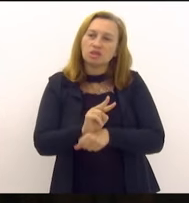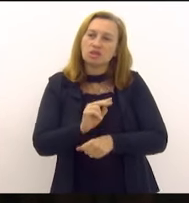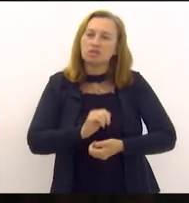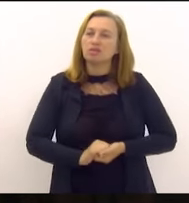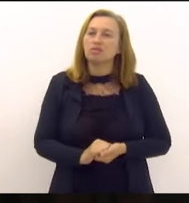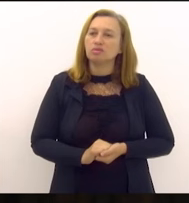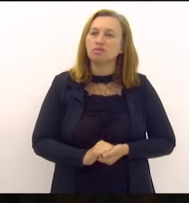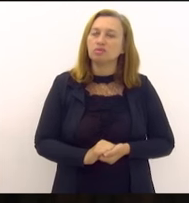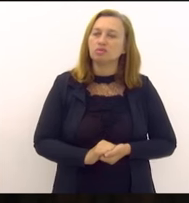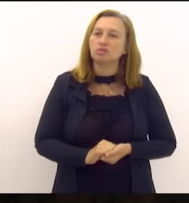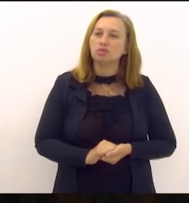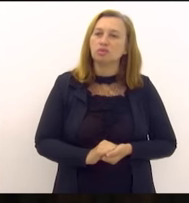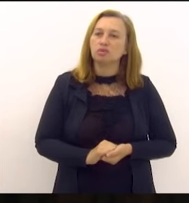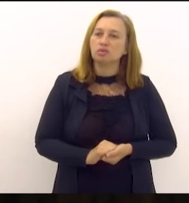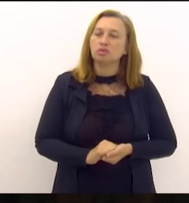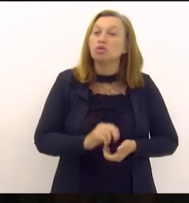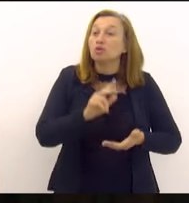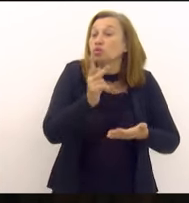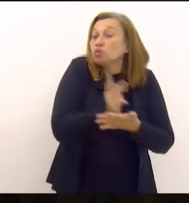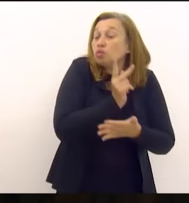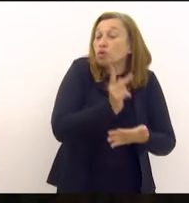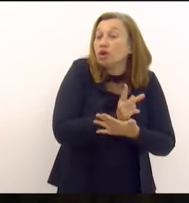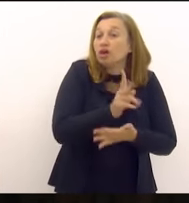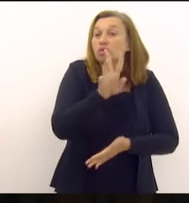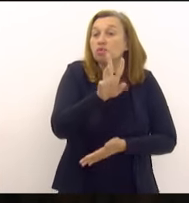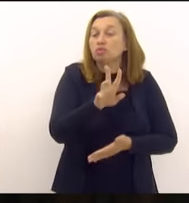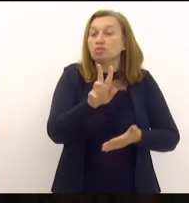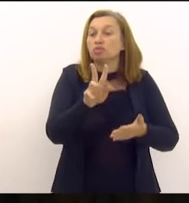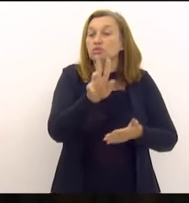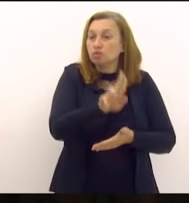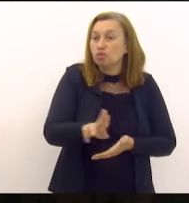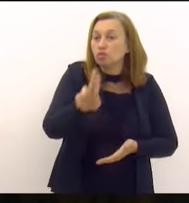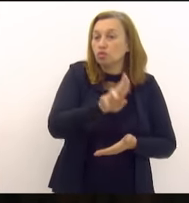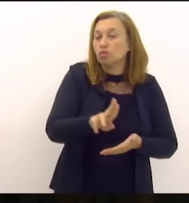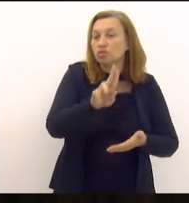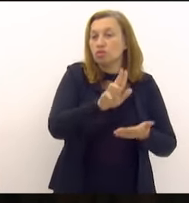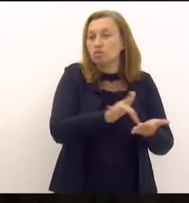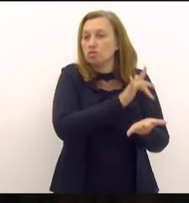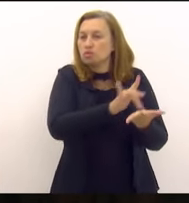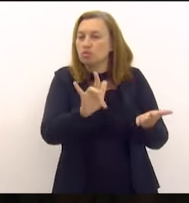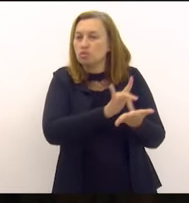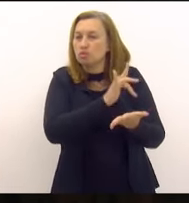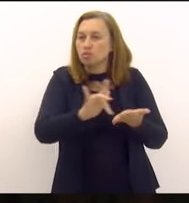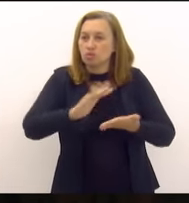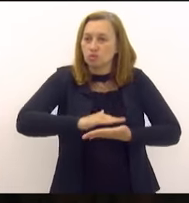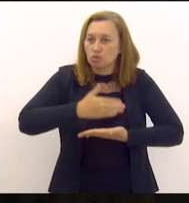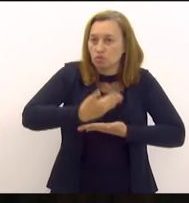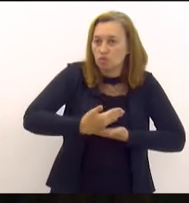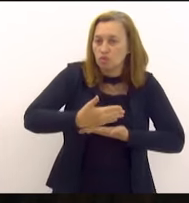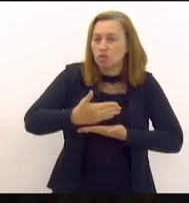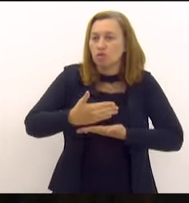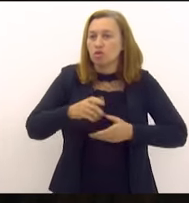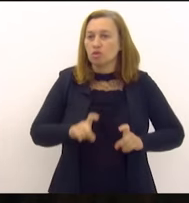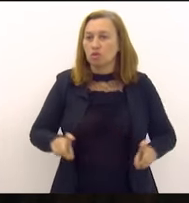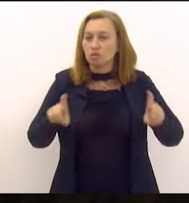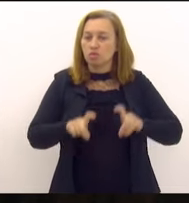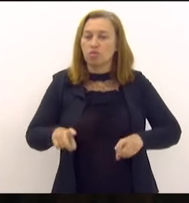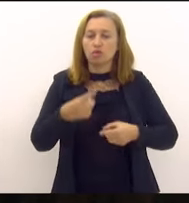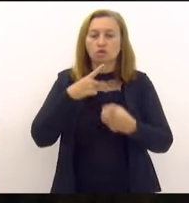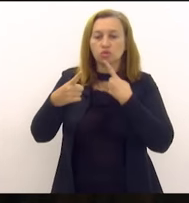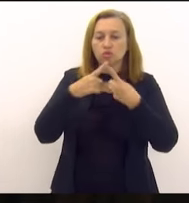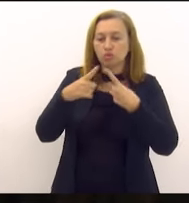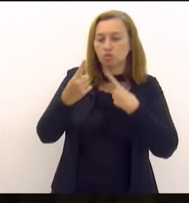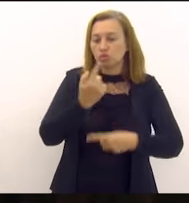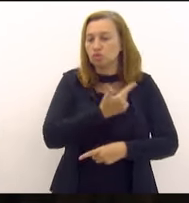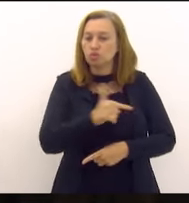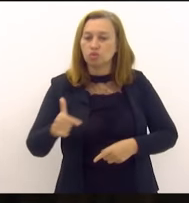causados pelo uso precoce de longa duração de celulares, tablets e computadores. Em discussão, não havendo